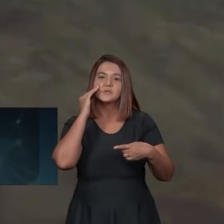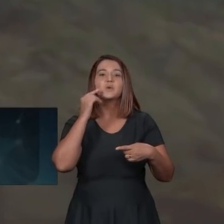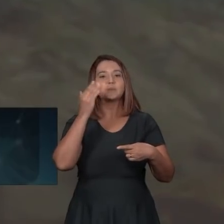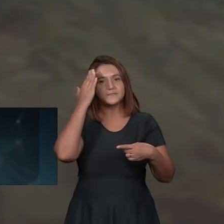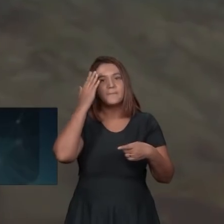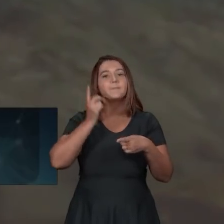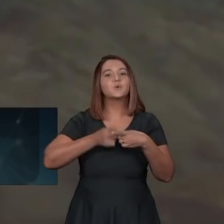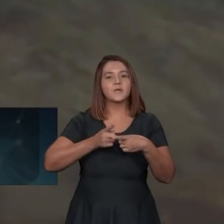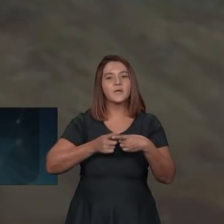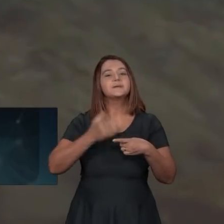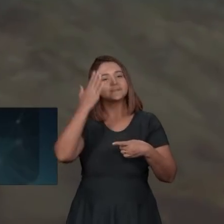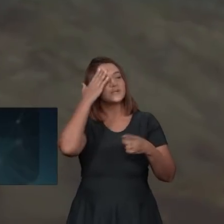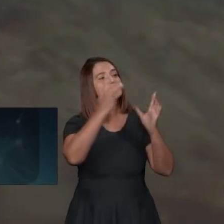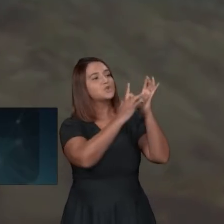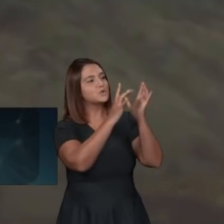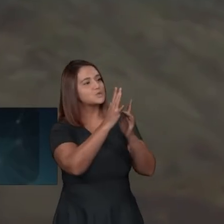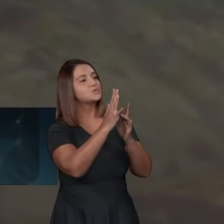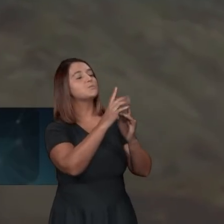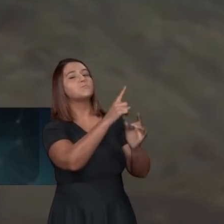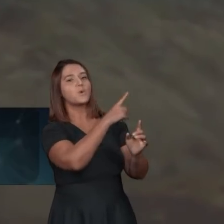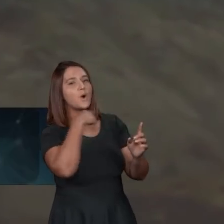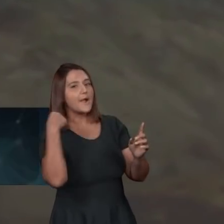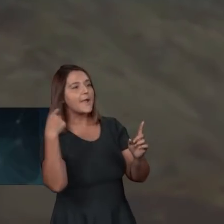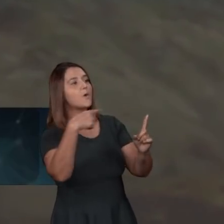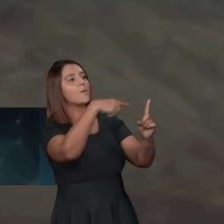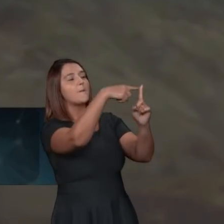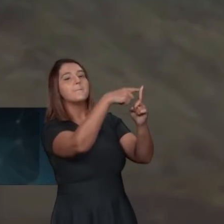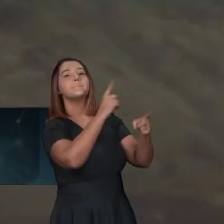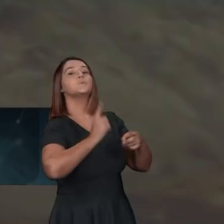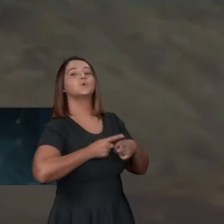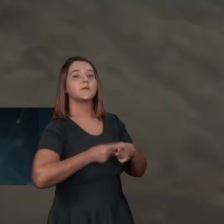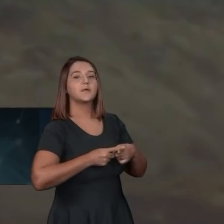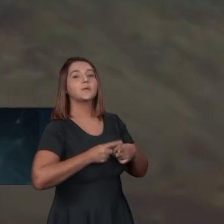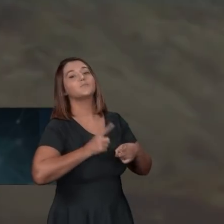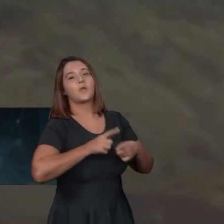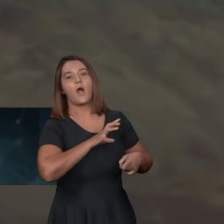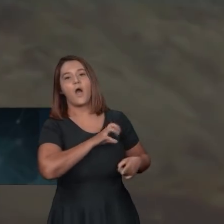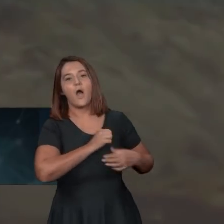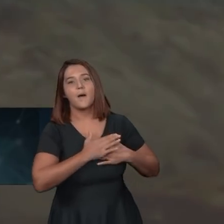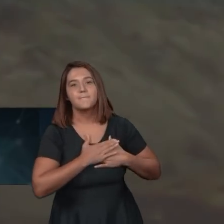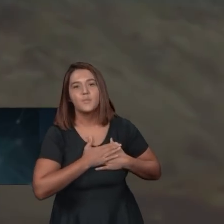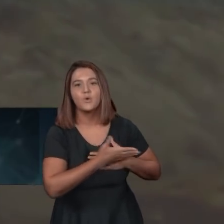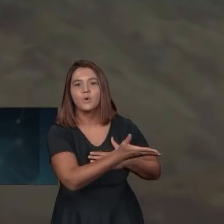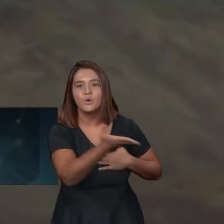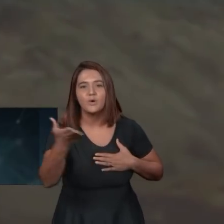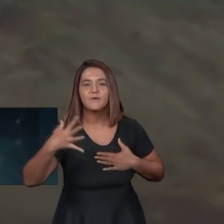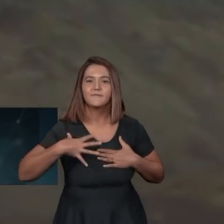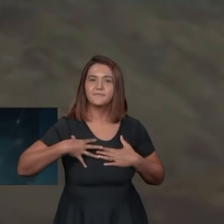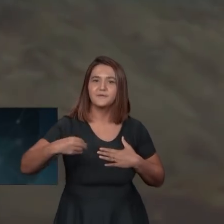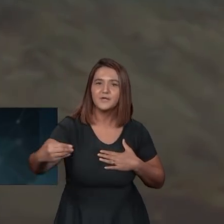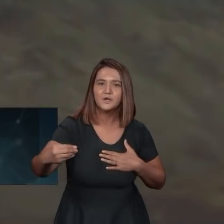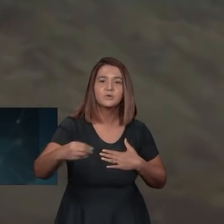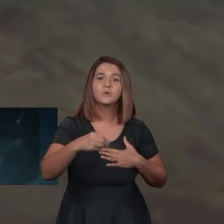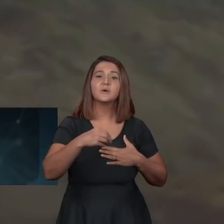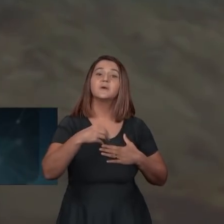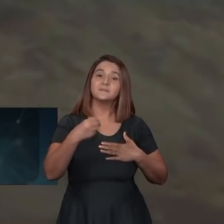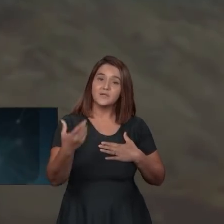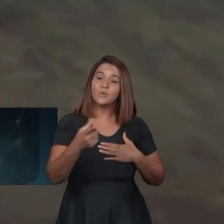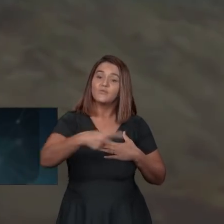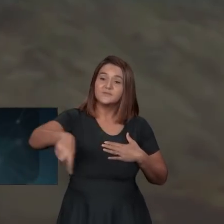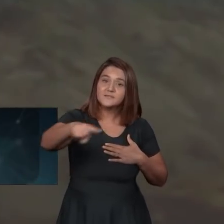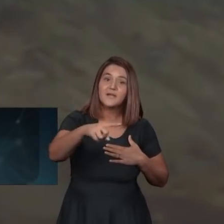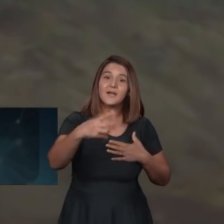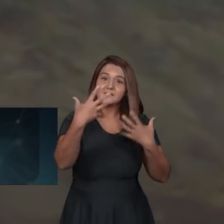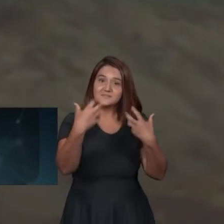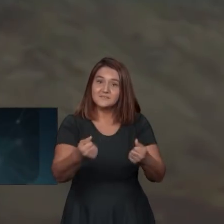que Cristo morreu porque a Bíblia fala que Deus amou tanto ao mundo que deu o seu Filho, para que todo aquele que nele crê não pereça, mas tenha a vida eterna. E